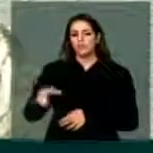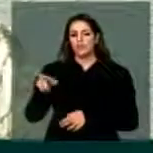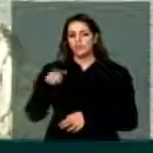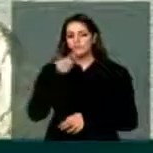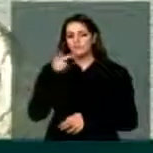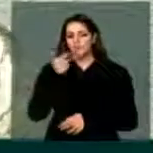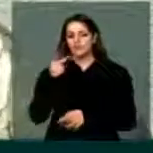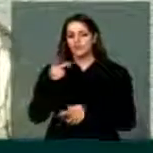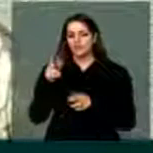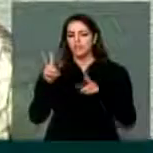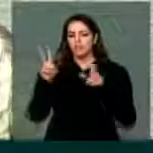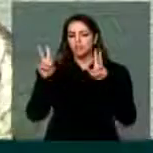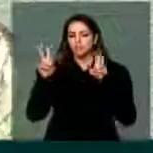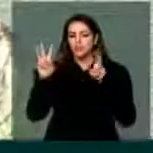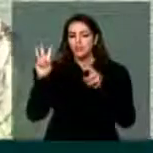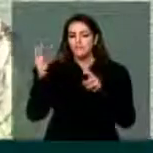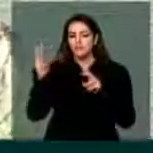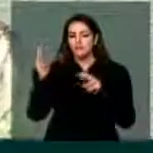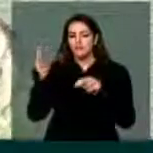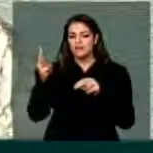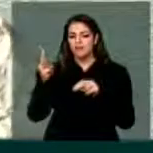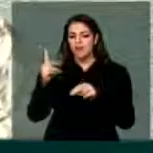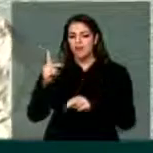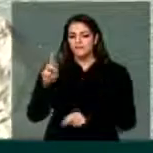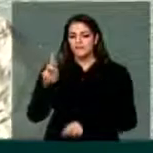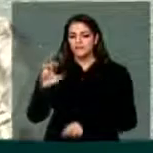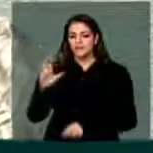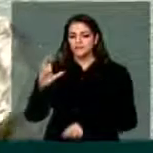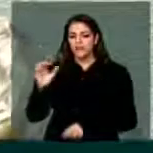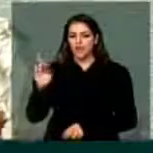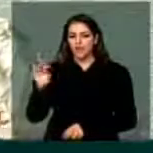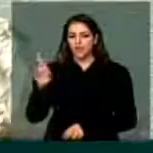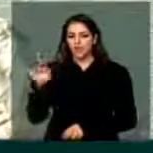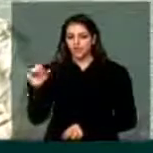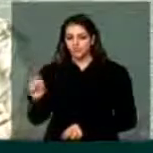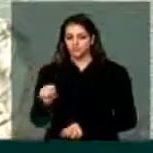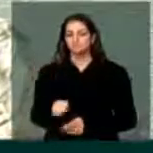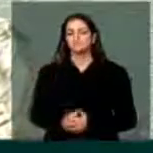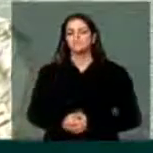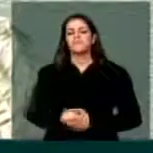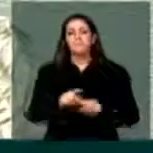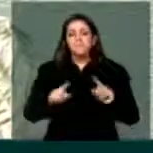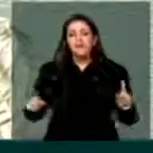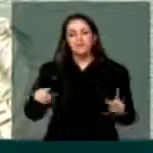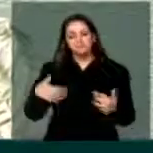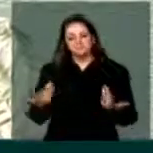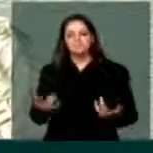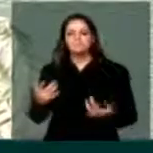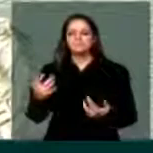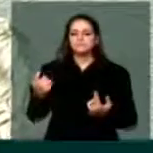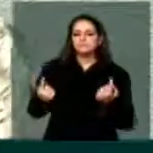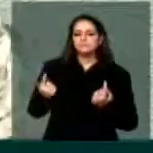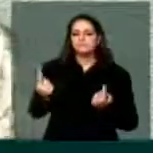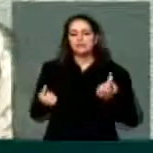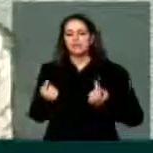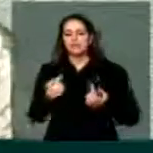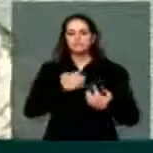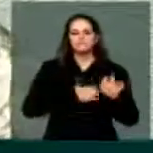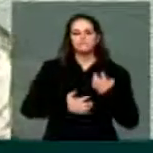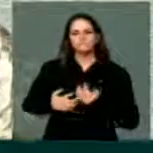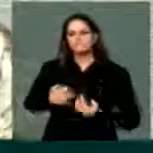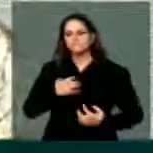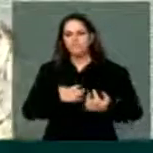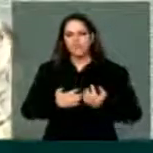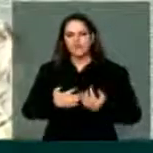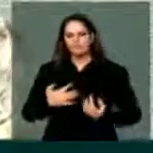dos precatórios do Maranhão, cuja reunião eu participei. Mas daí aquilo começou a me deixar muito aflita e realmente eu